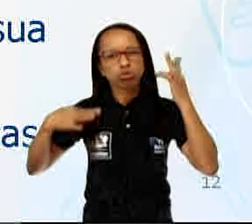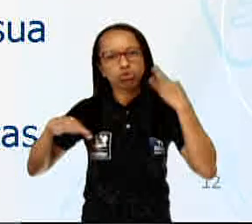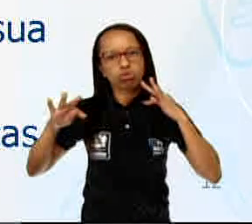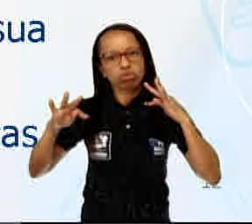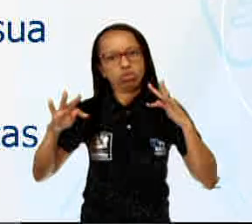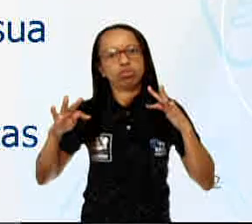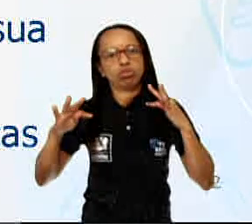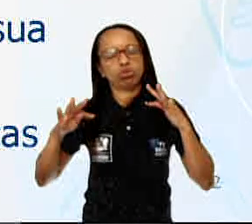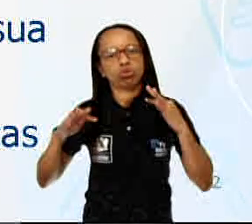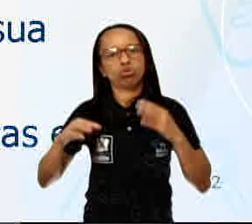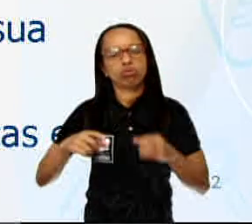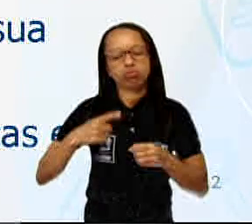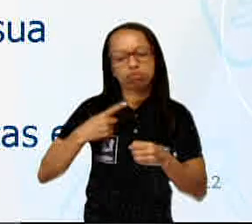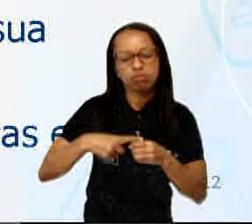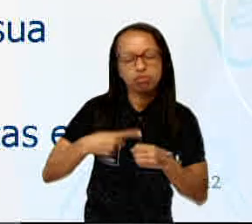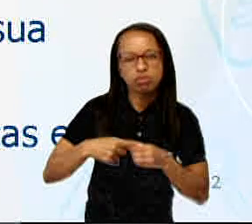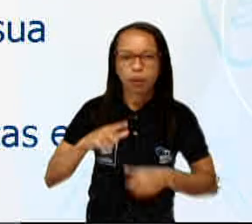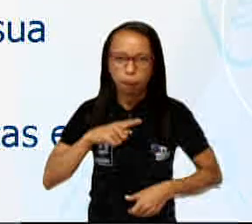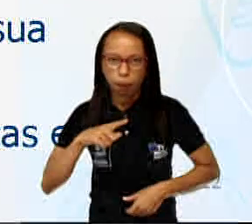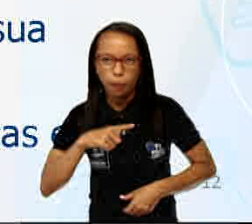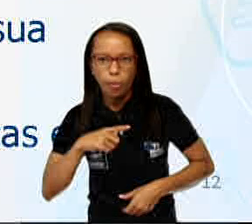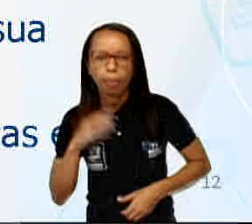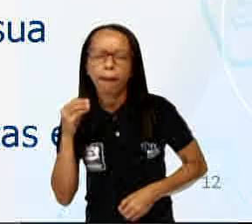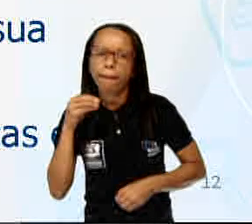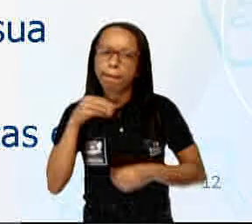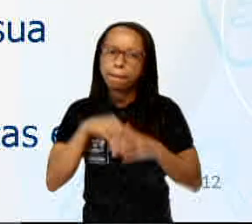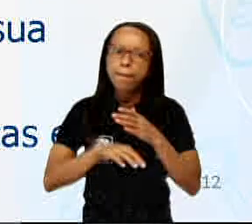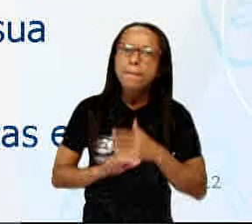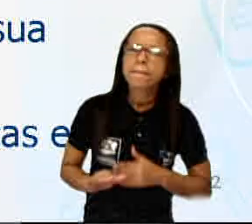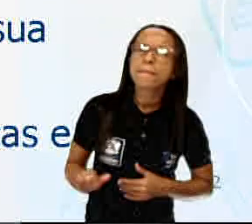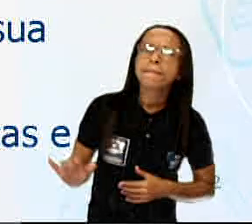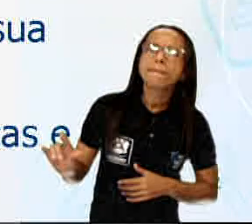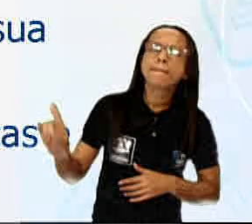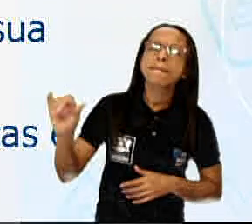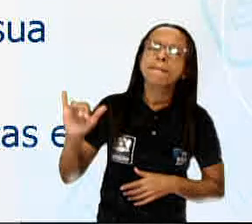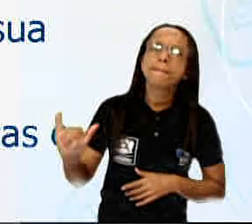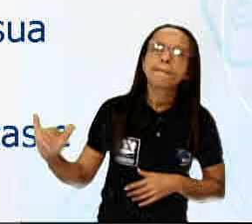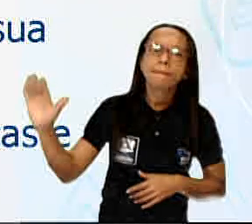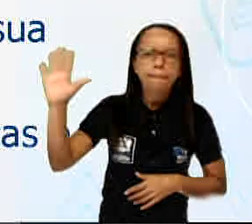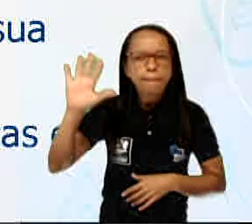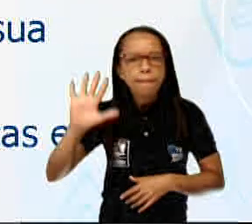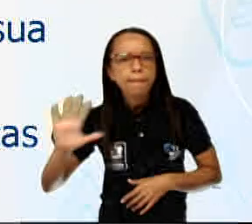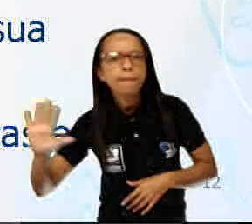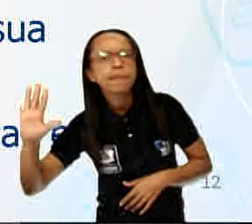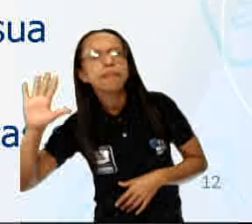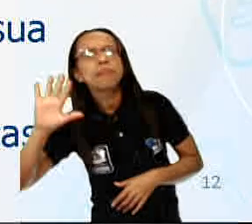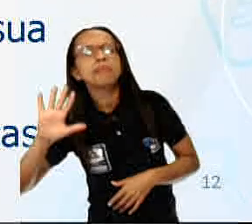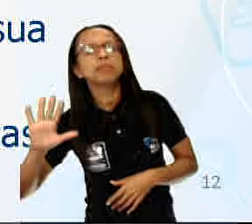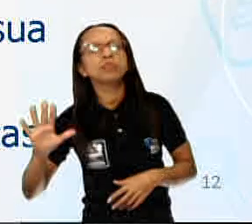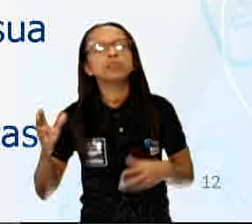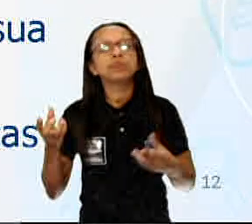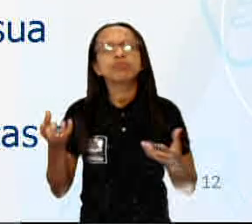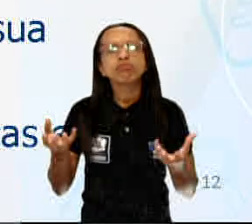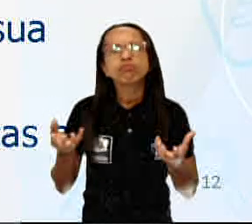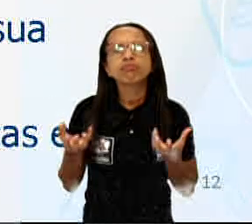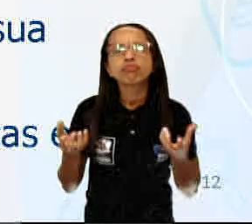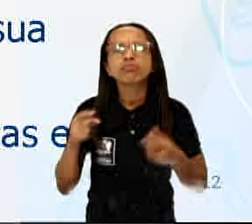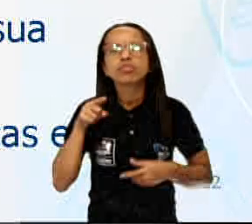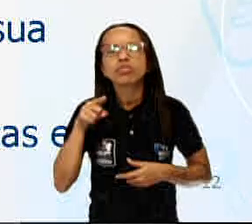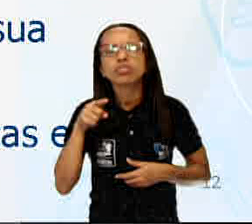Dentro dessas imagens ou outro que você consiga reconhecer de pontos turísticos, eu quero que vocês construam